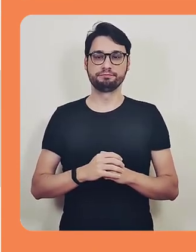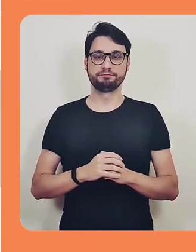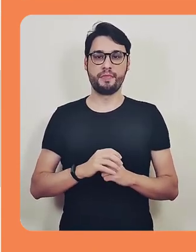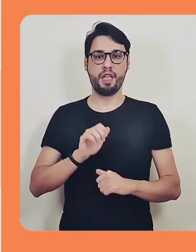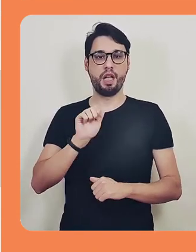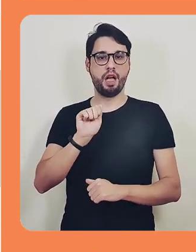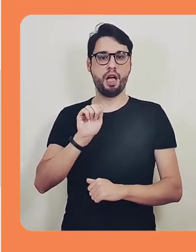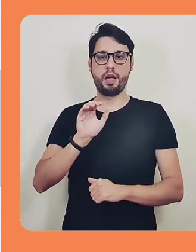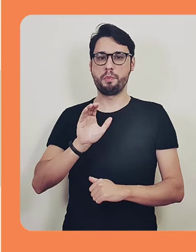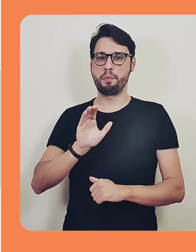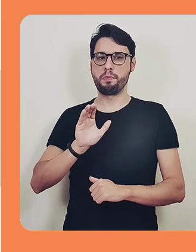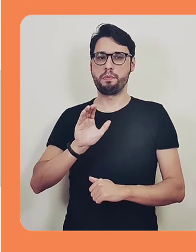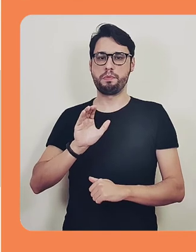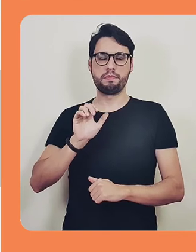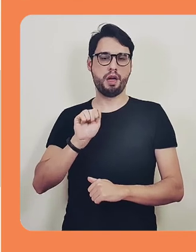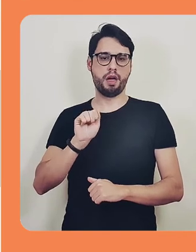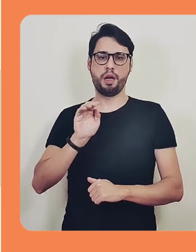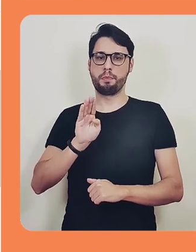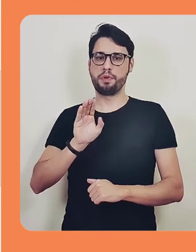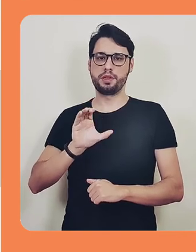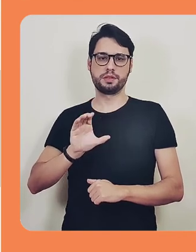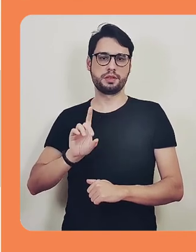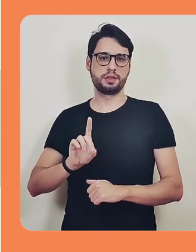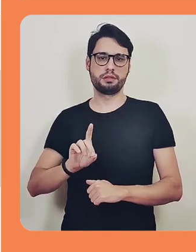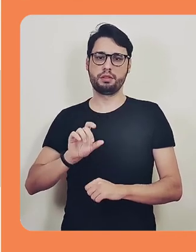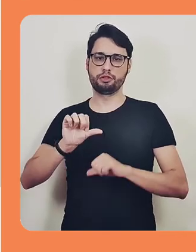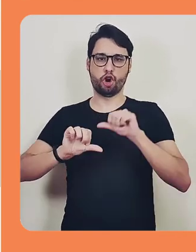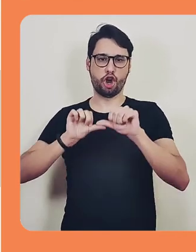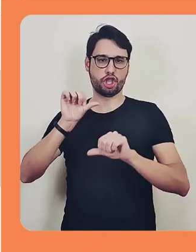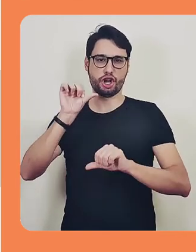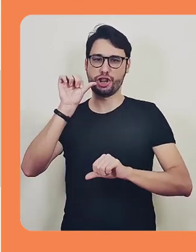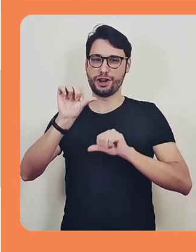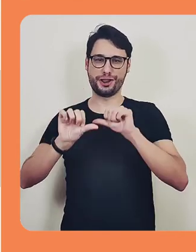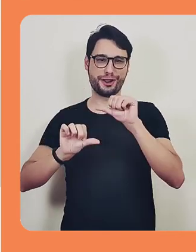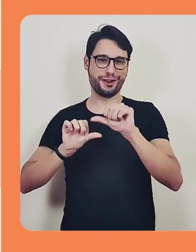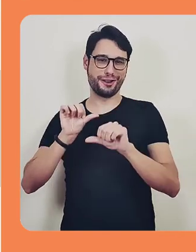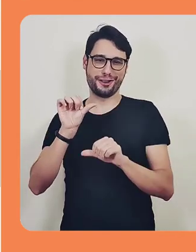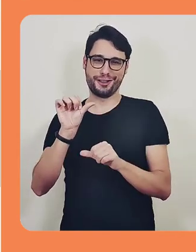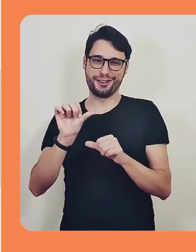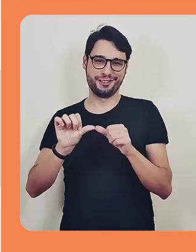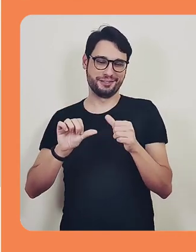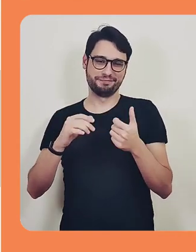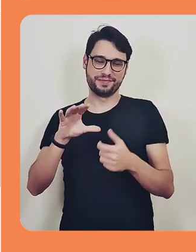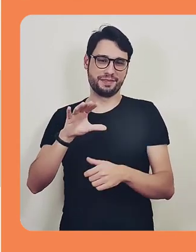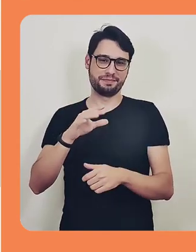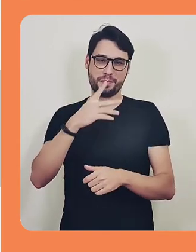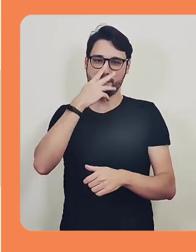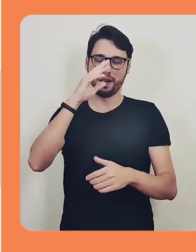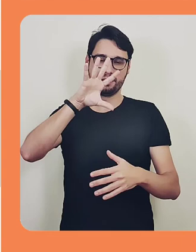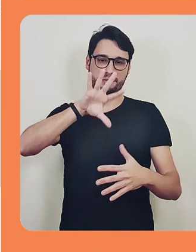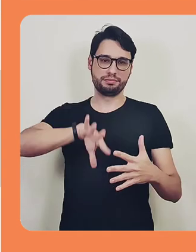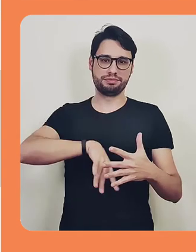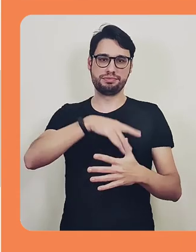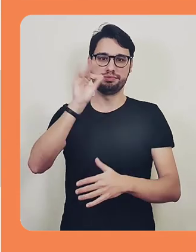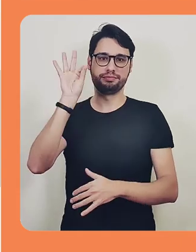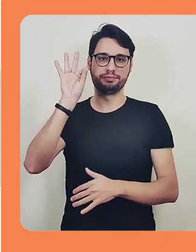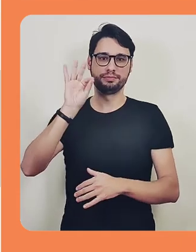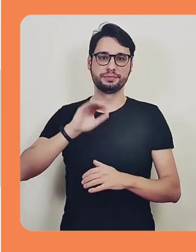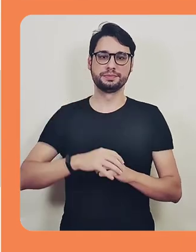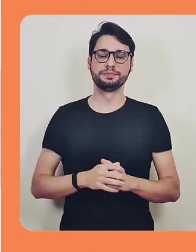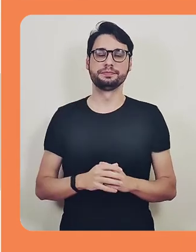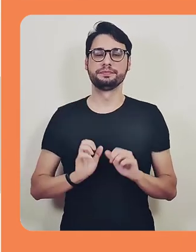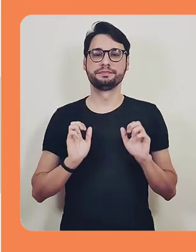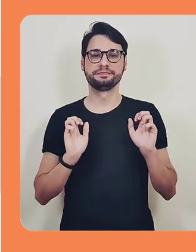aqui que ele sorteia as opções, né? Então, ele não coloca a primeira afirmativa aqui, a segunda aqui, a terceira aqui. Ele